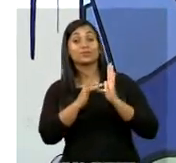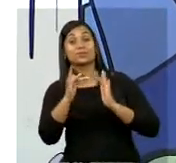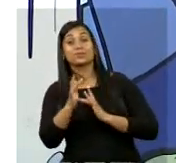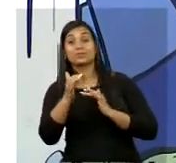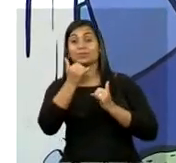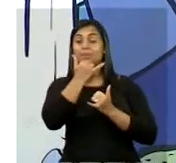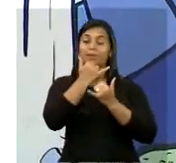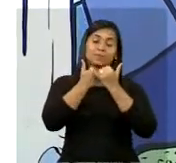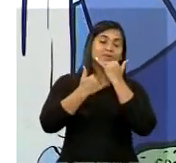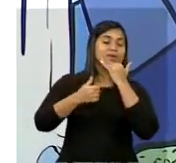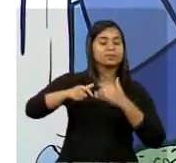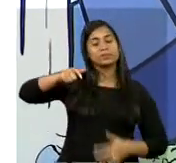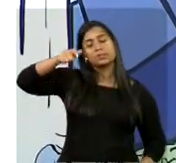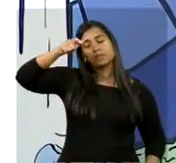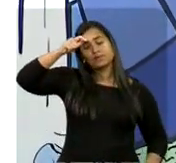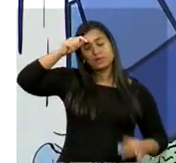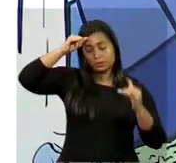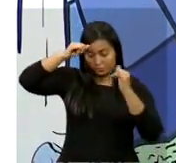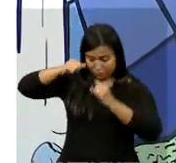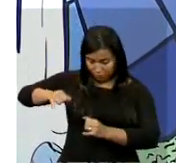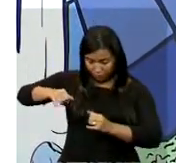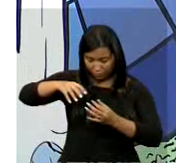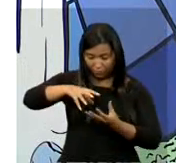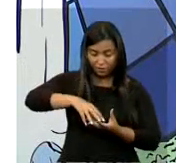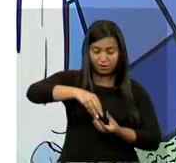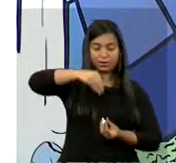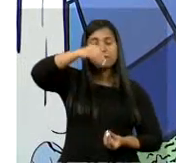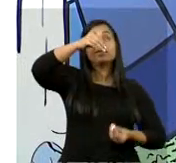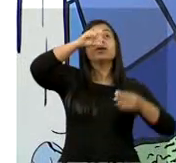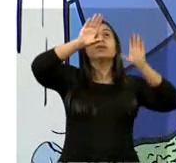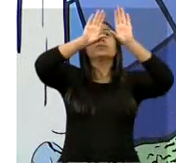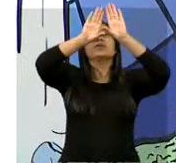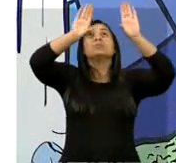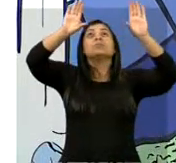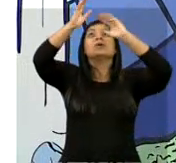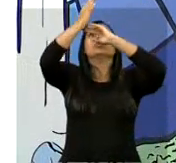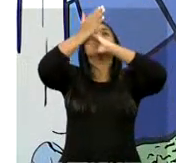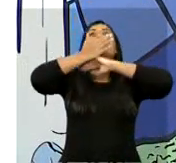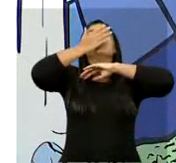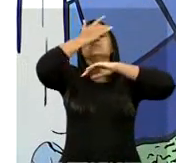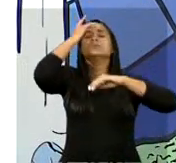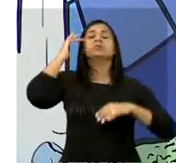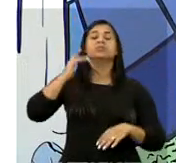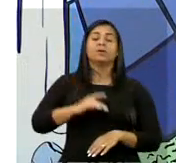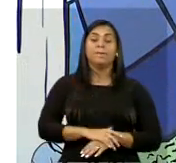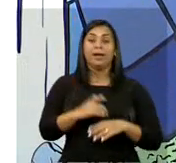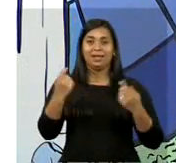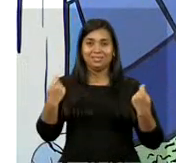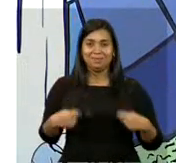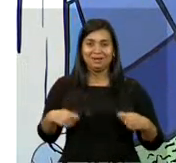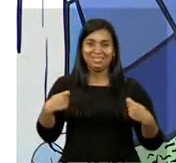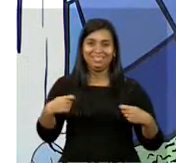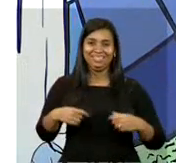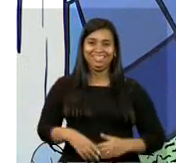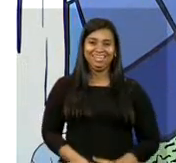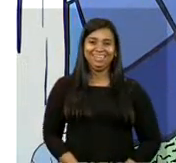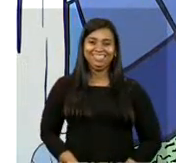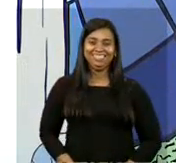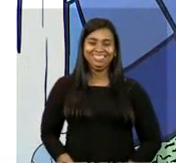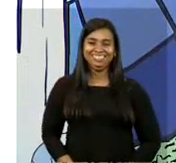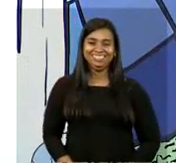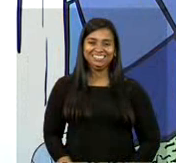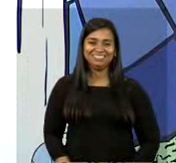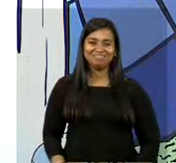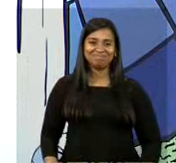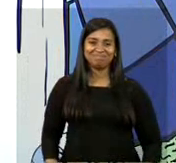meu Jesus, perdoai-nos, livrai-nos do fogo do inferno, levai as almas todas para o céu e socorrei principalmente as que